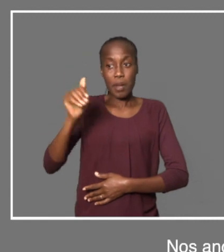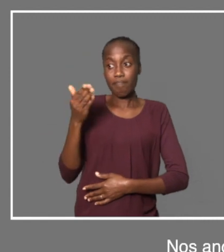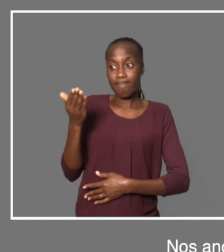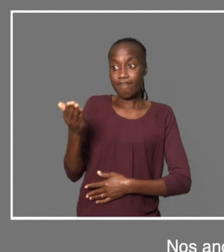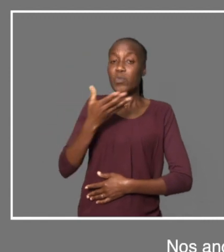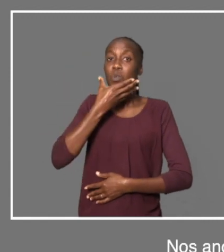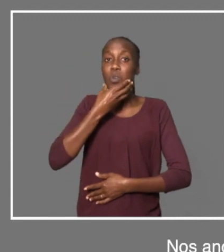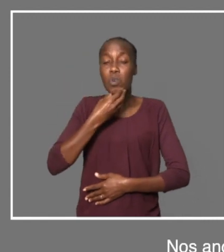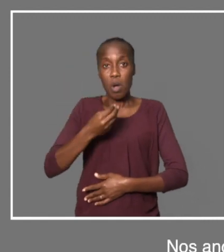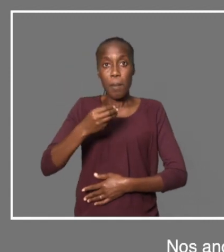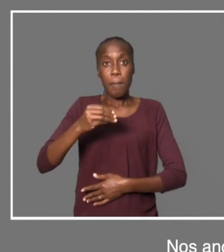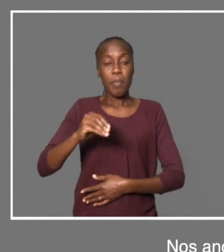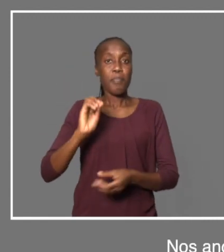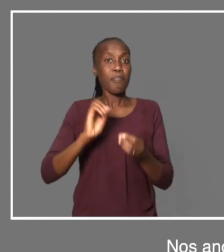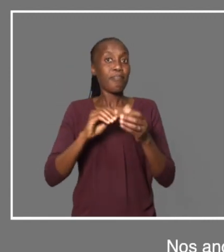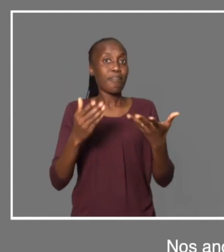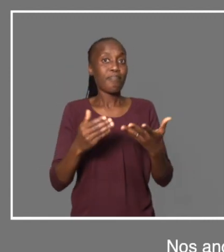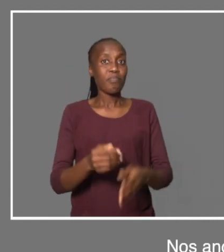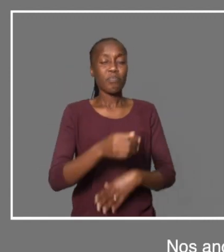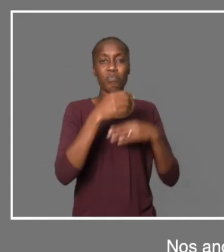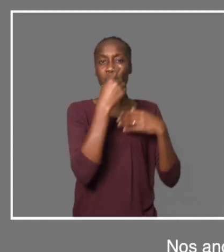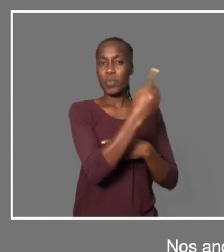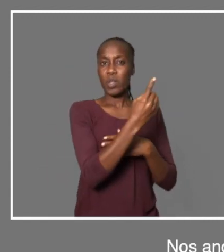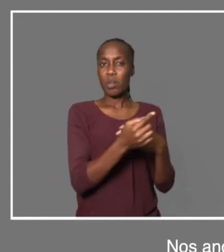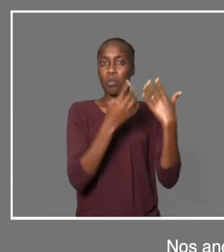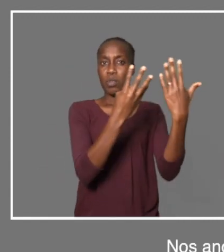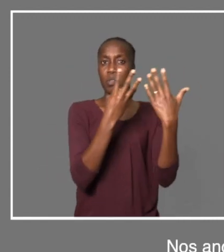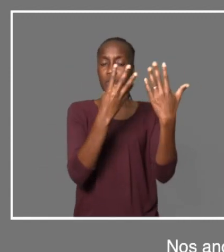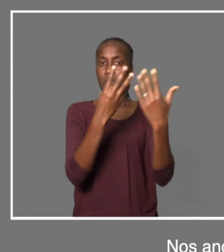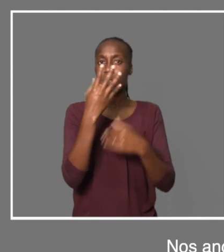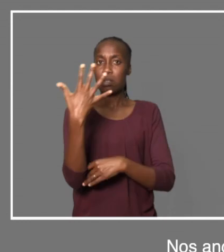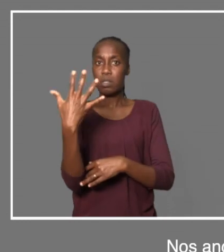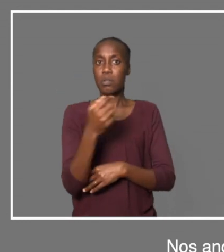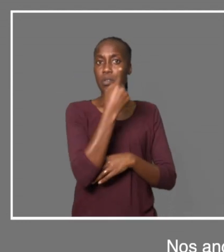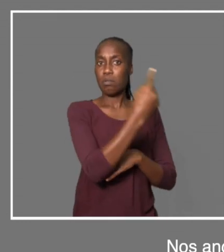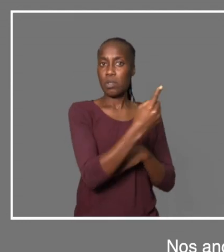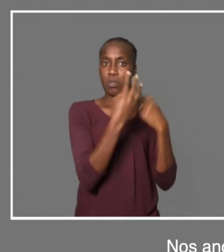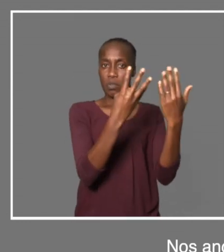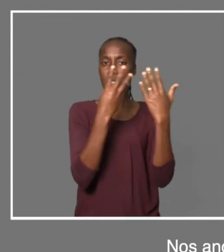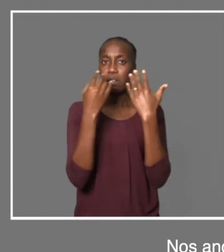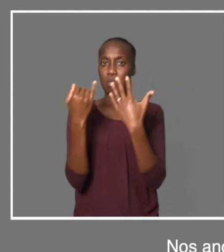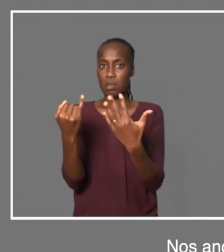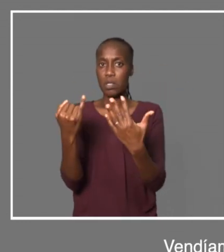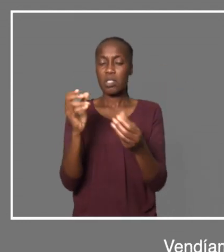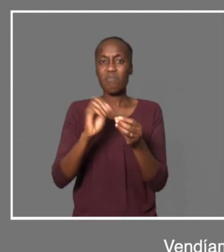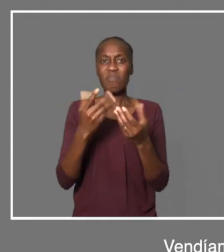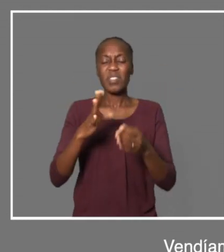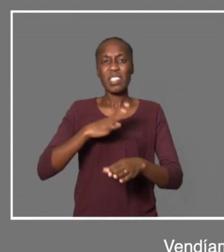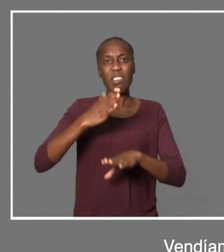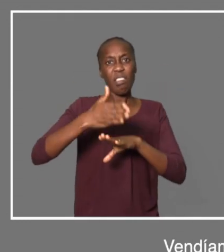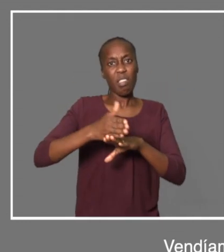Anos 96 e 95 tinha quantidade de peixe mesmo.